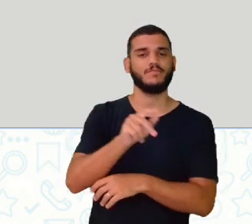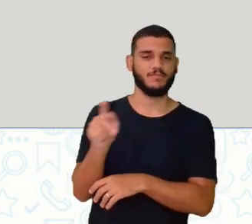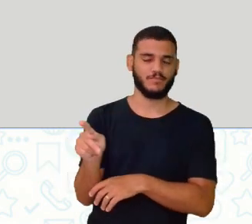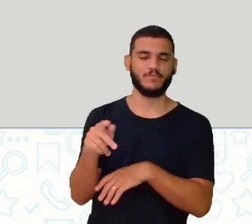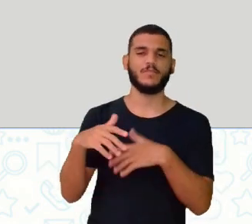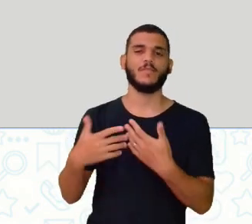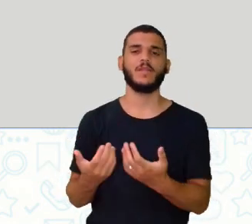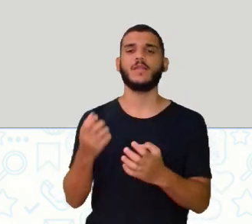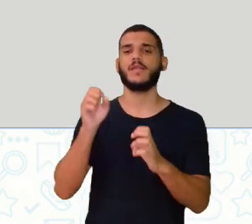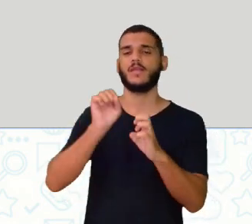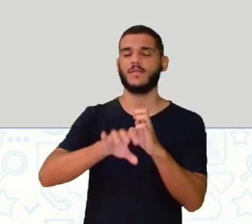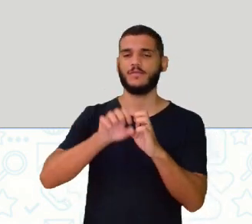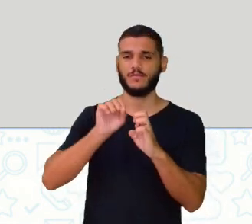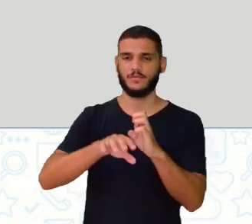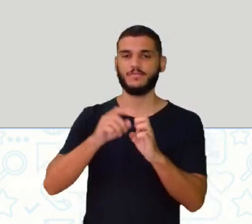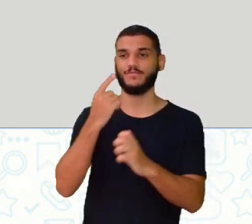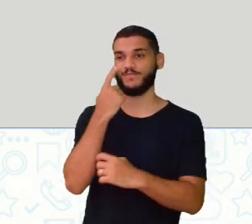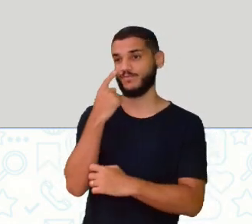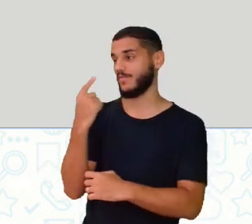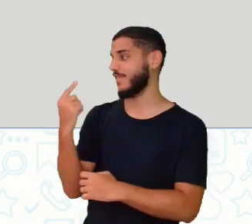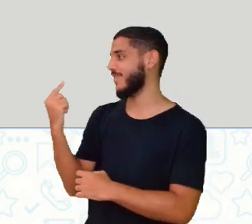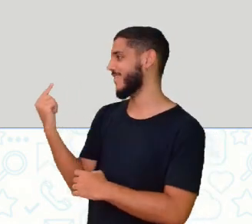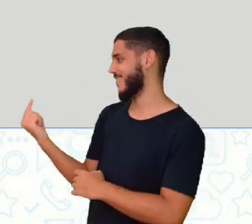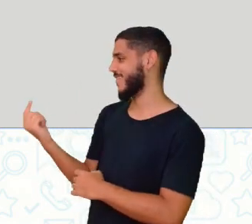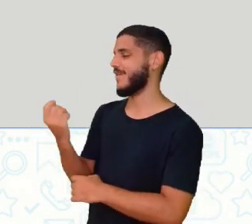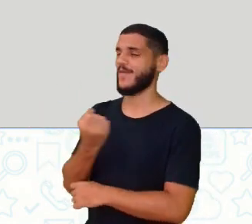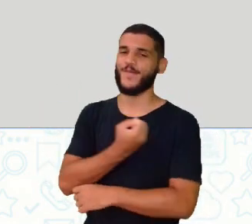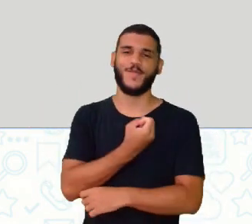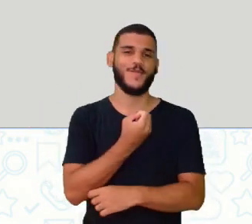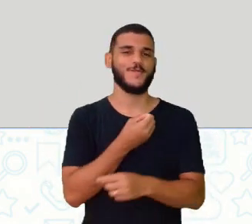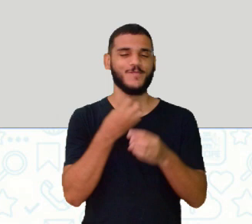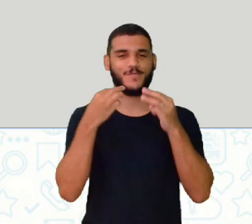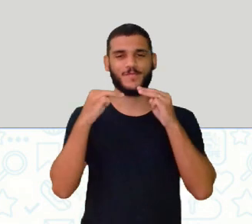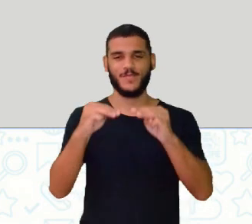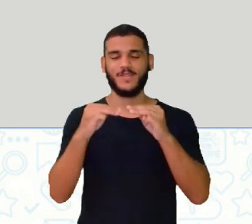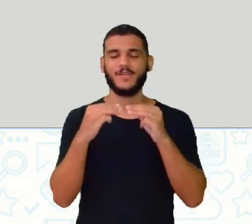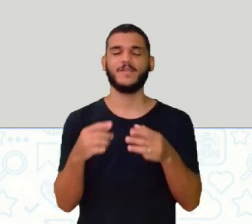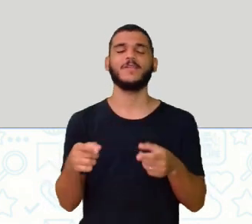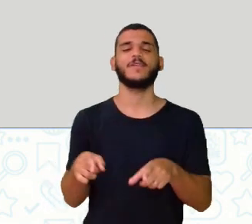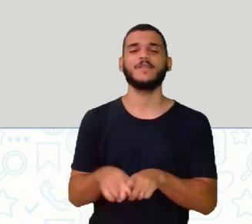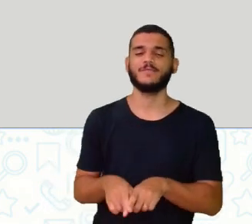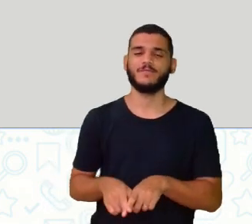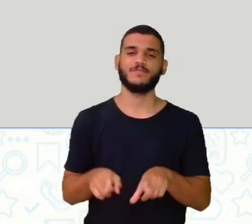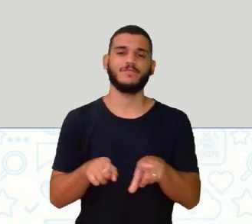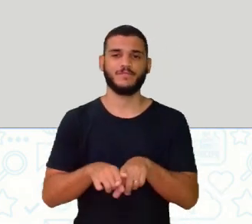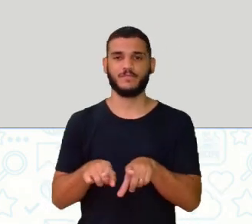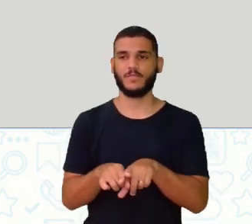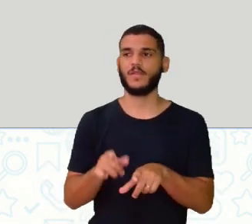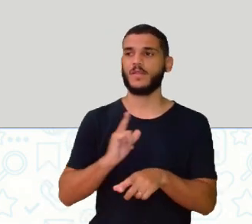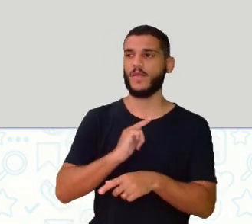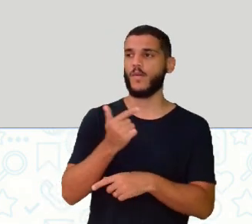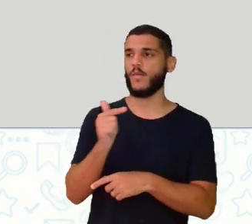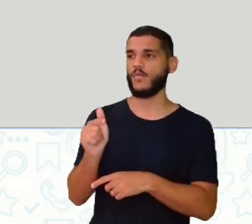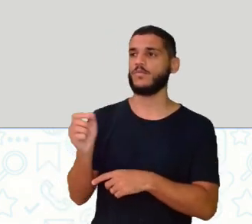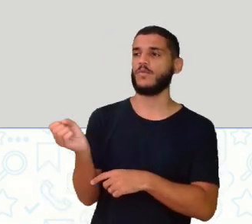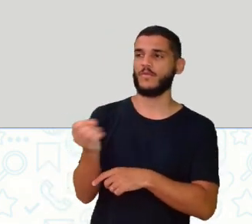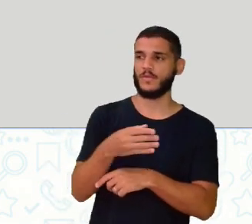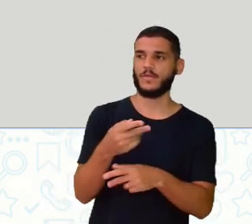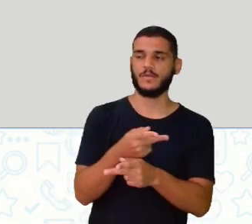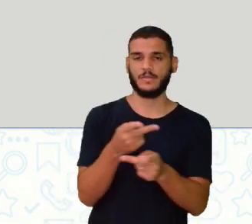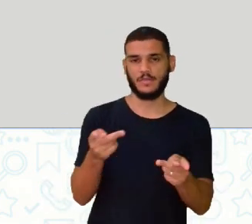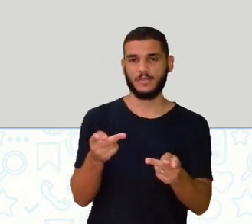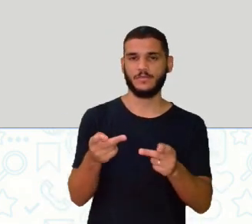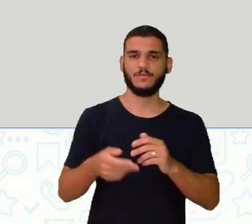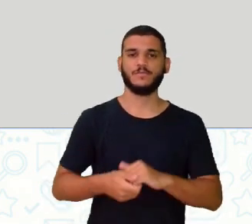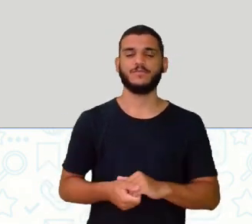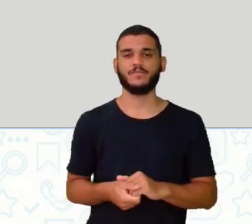aplicativo Educa Recife, não é? Com o número da sua matrícula. Também tem outra novidade